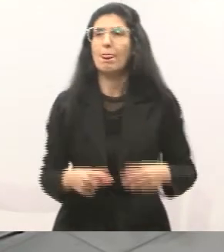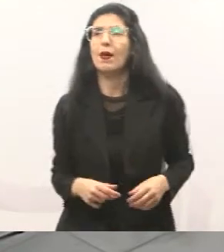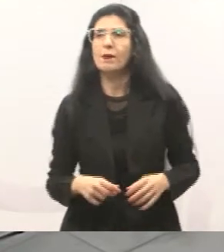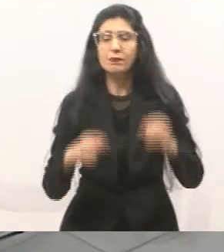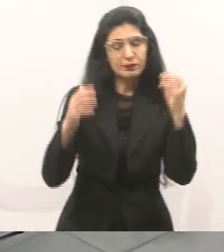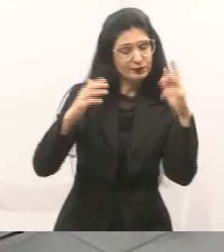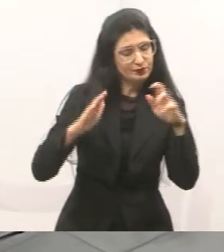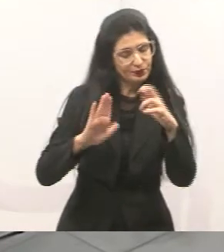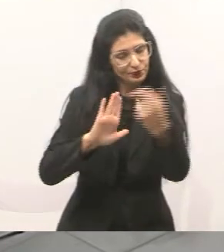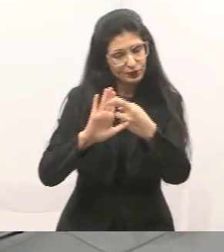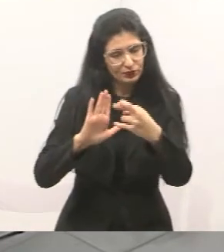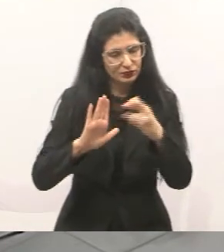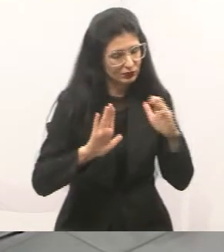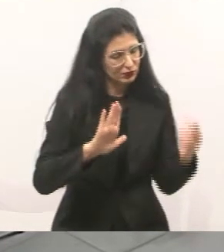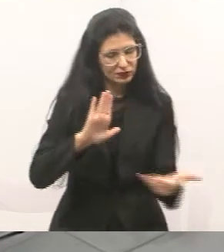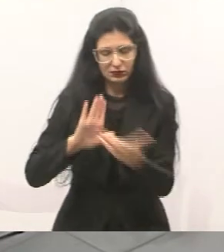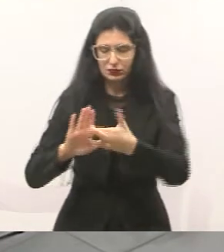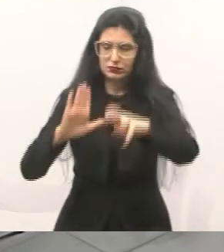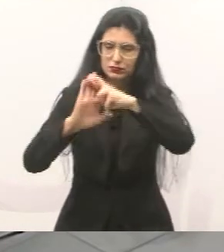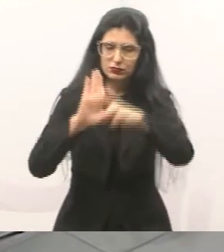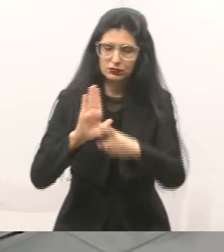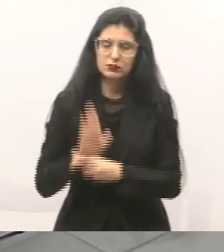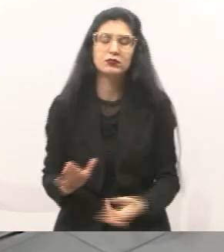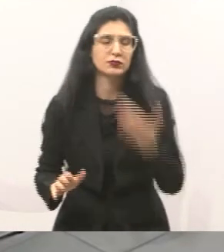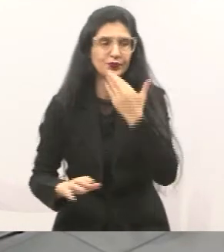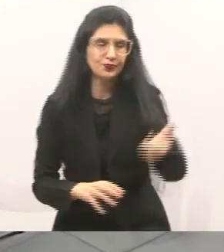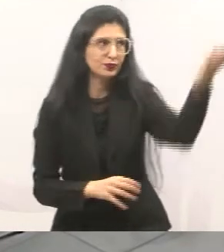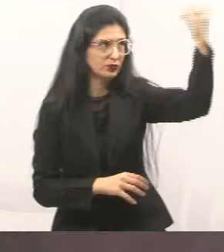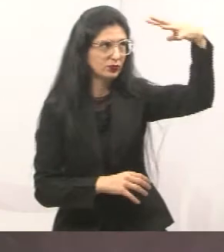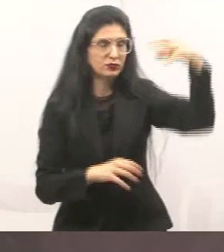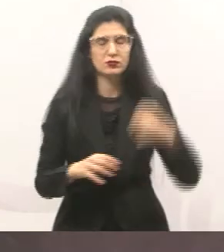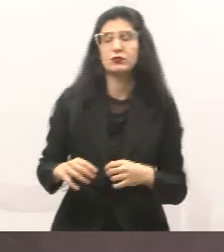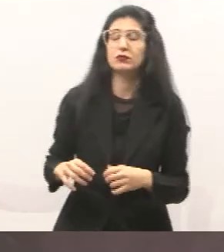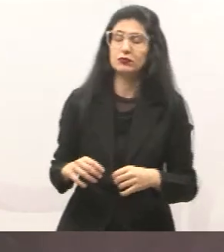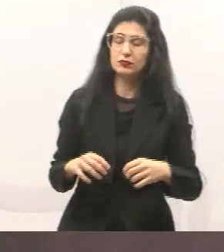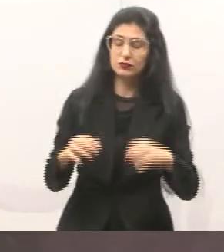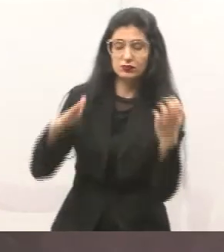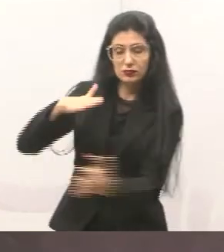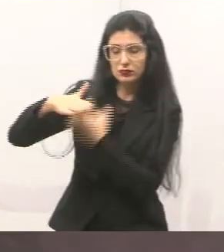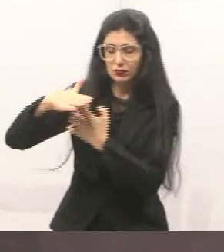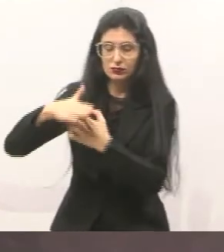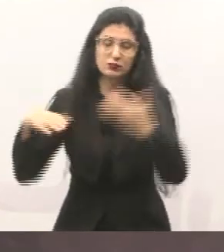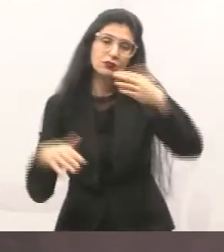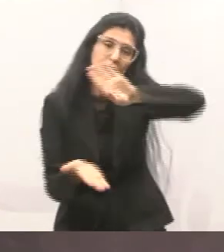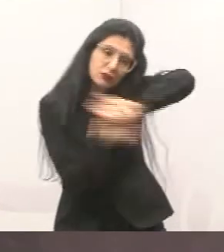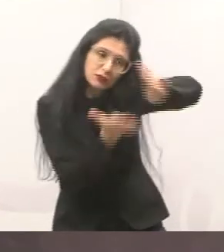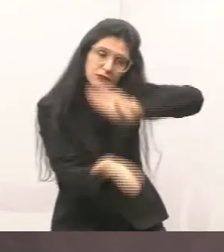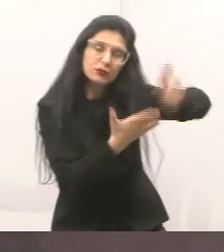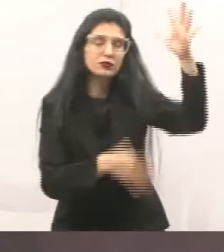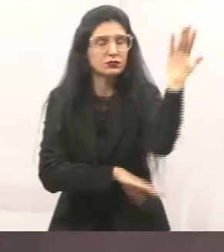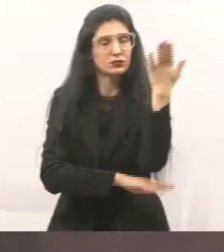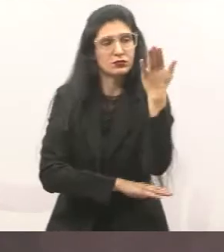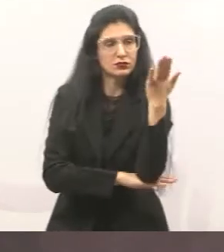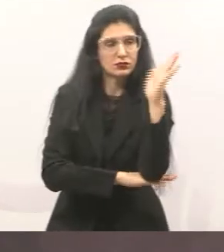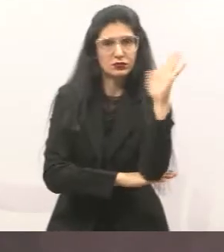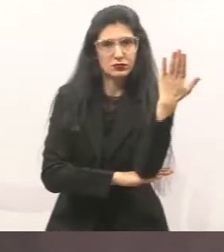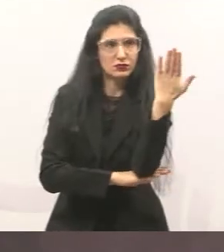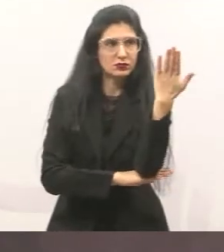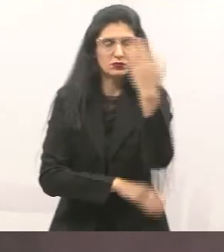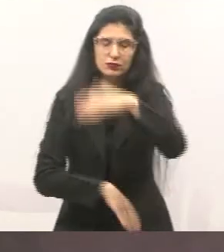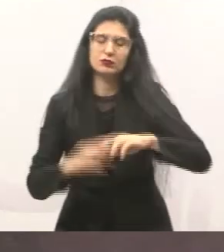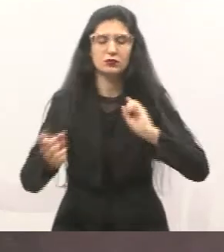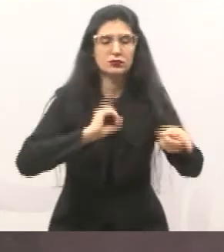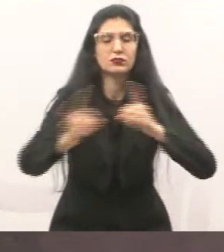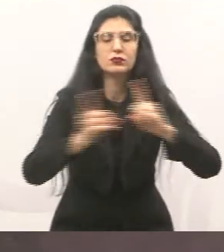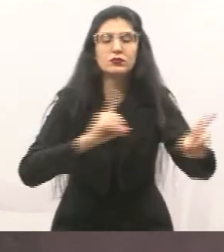formalidades regimentais, seja oficiada a EDP solicitando a retirada de postes de madeira desativados existentes em calçada da Avenida